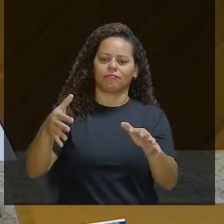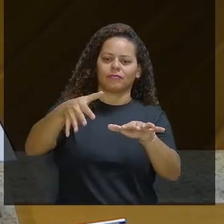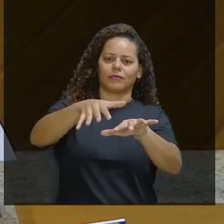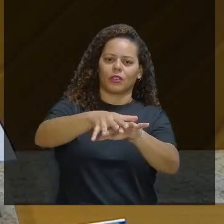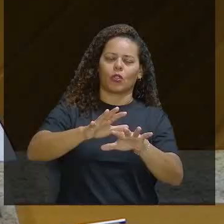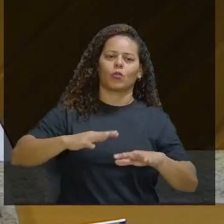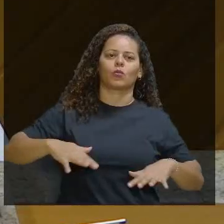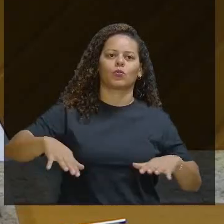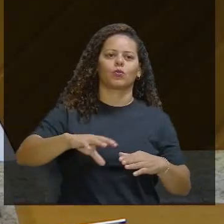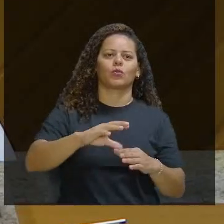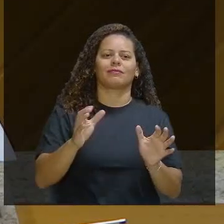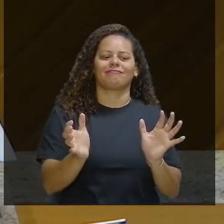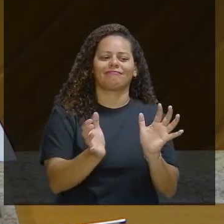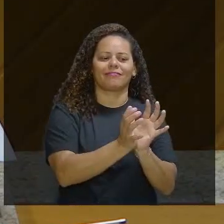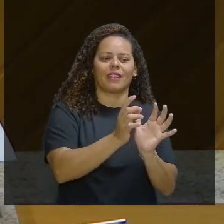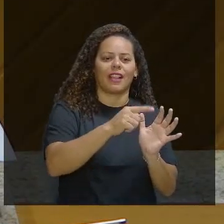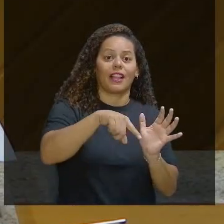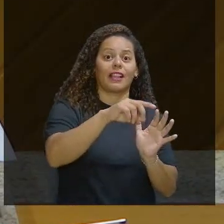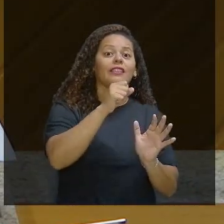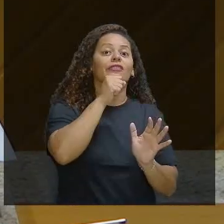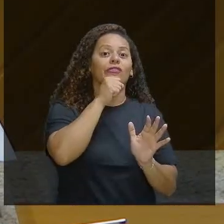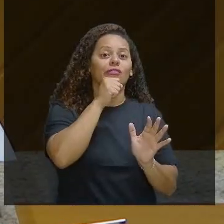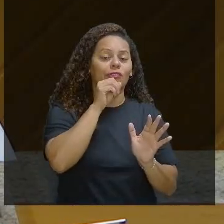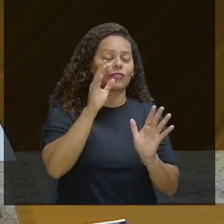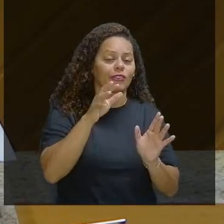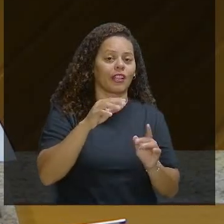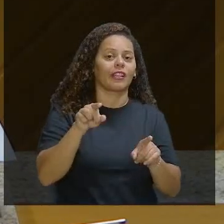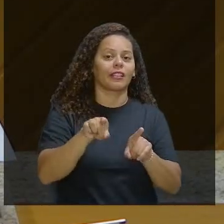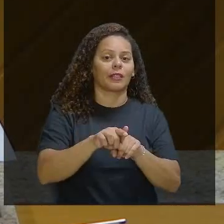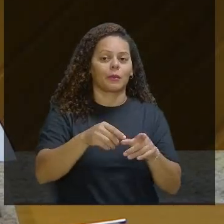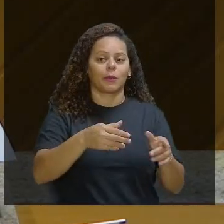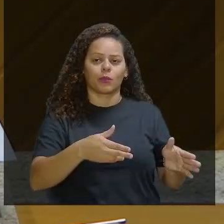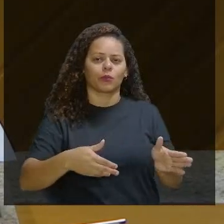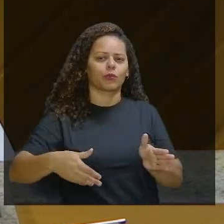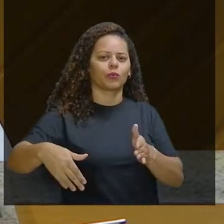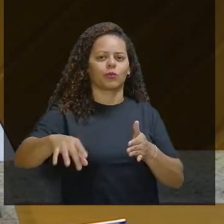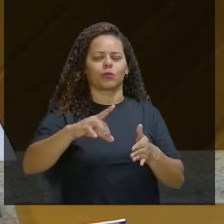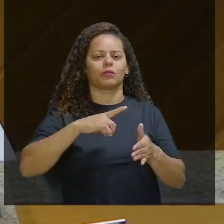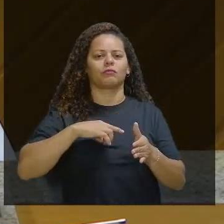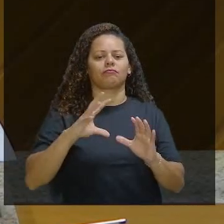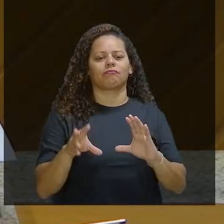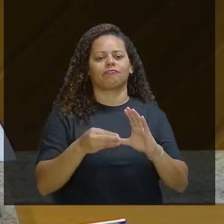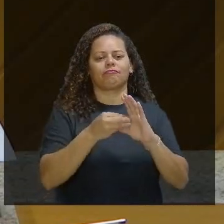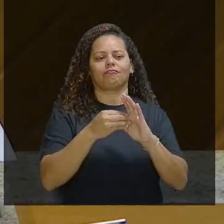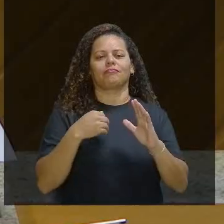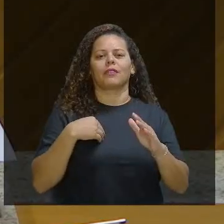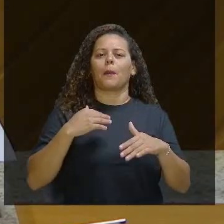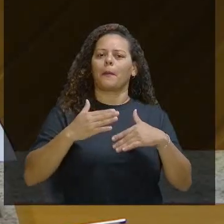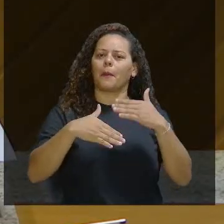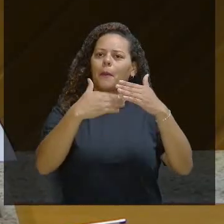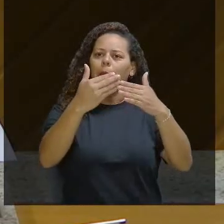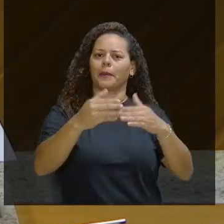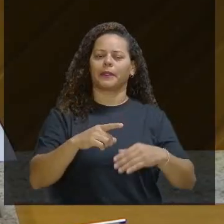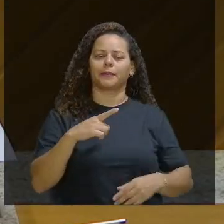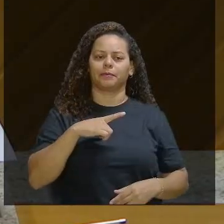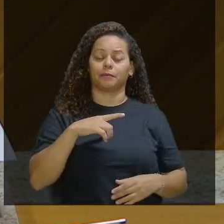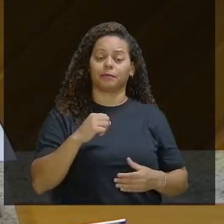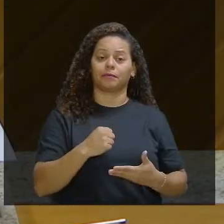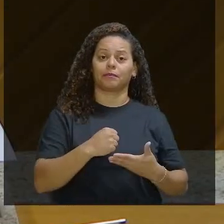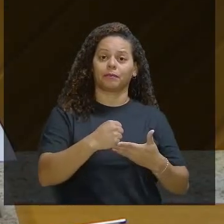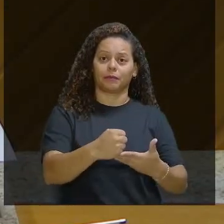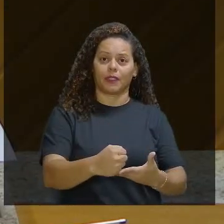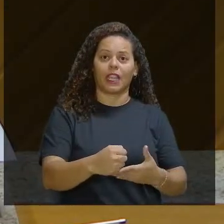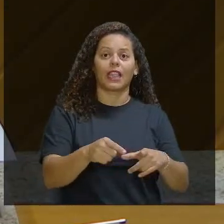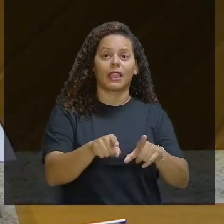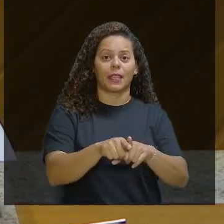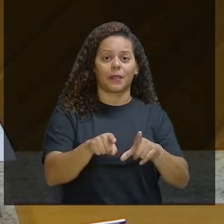do eleitorado no processo eleitoral e nas atividades promovidas por essa Corte. A proposta partiu dessa presidência